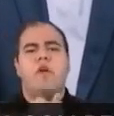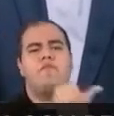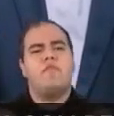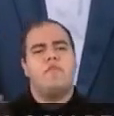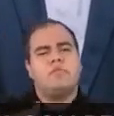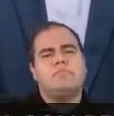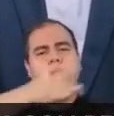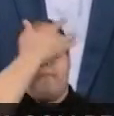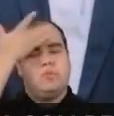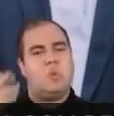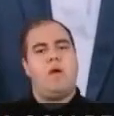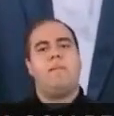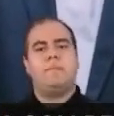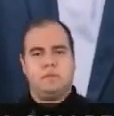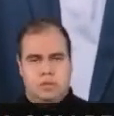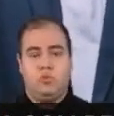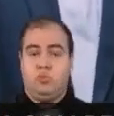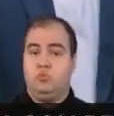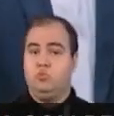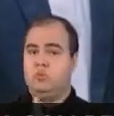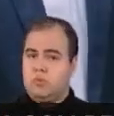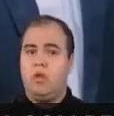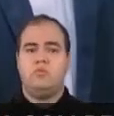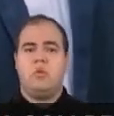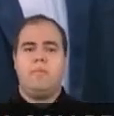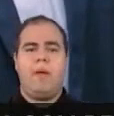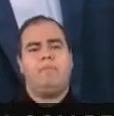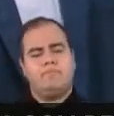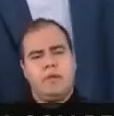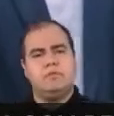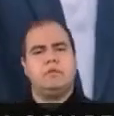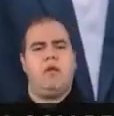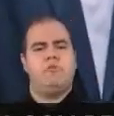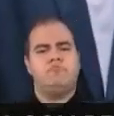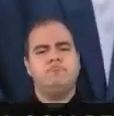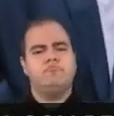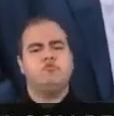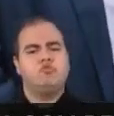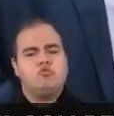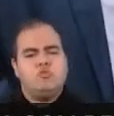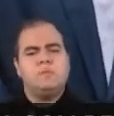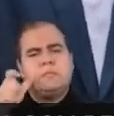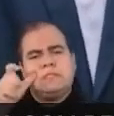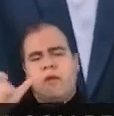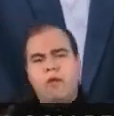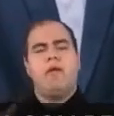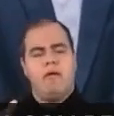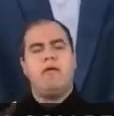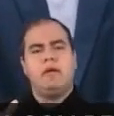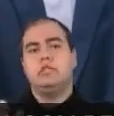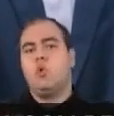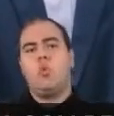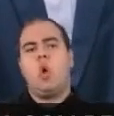as representações da sociedade civil, com o terceiro setor, com aqueles que têm interesse na